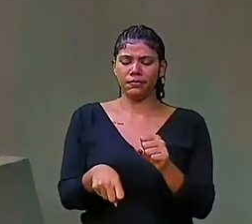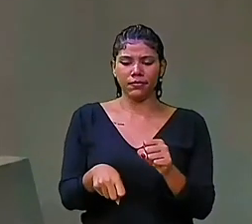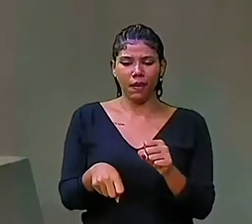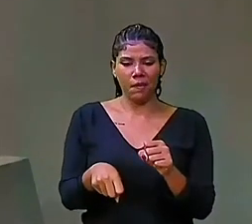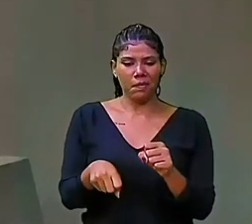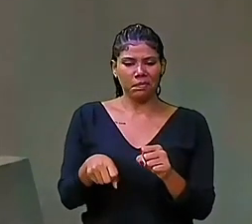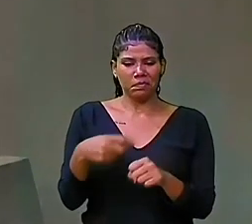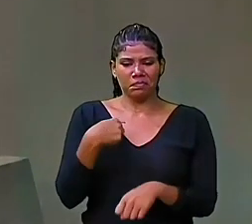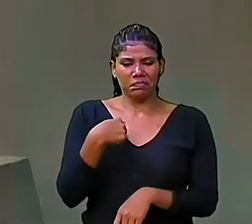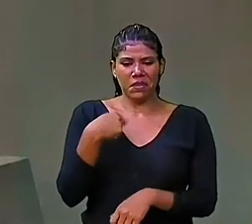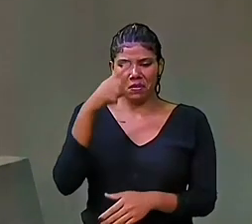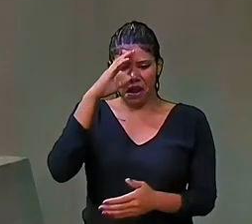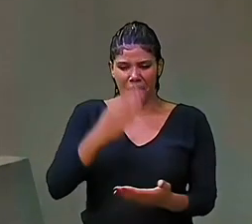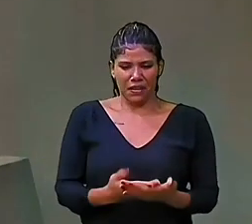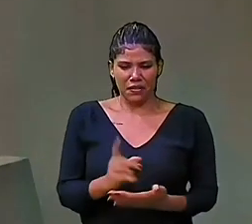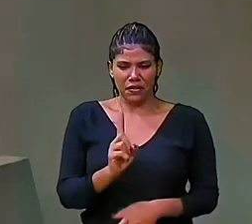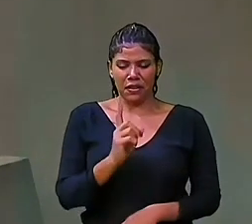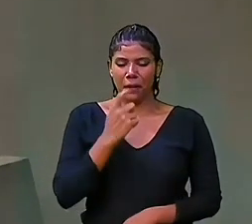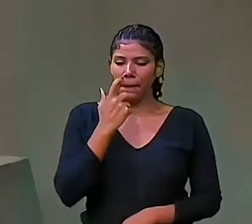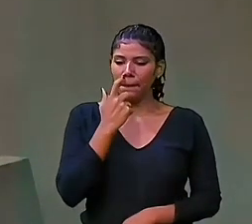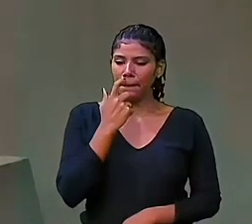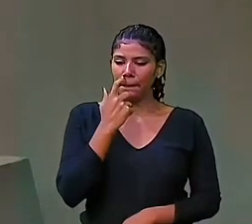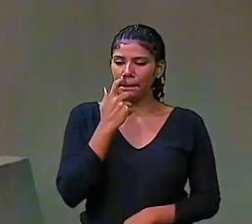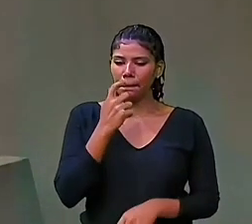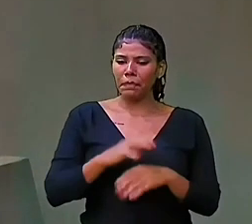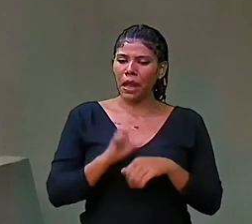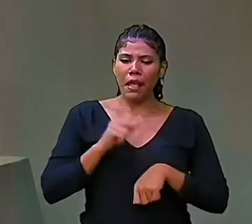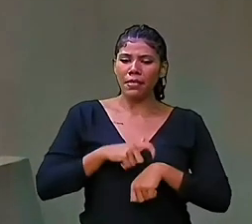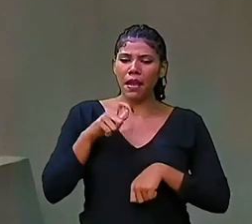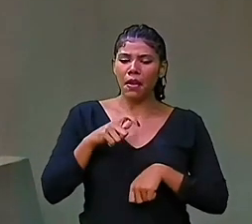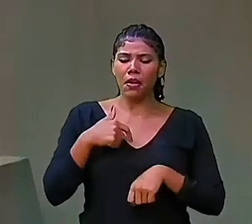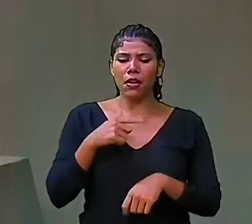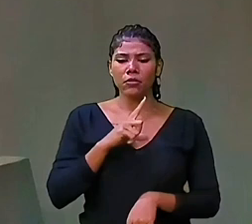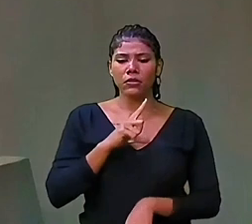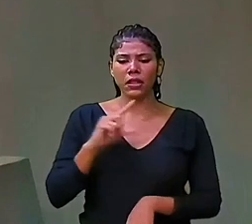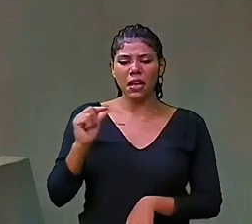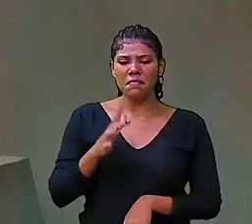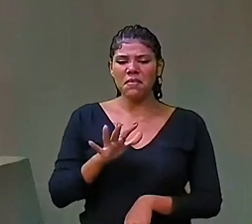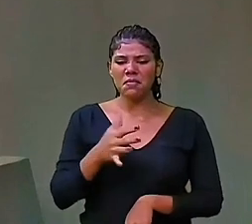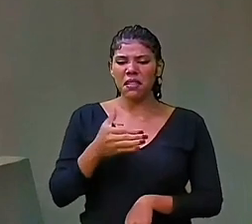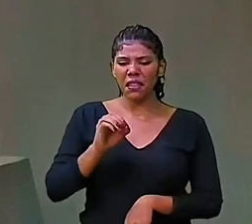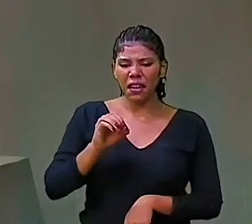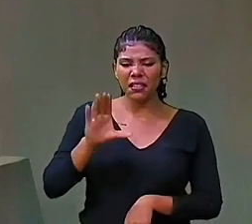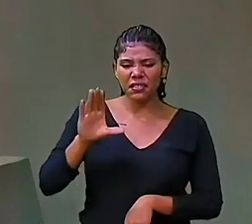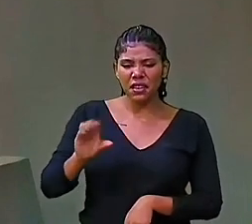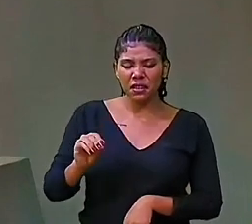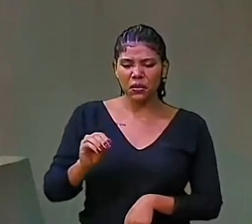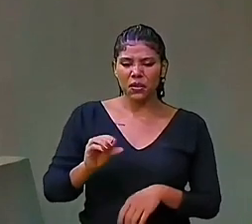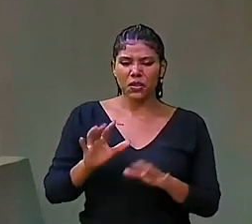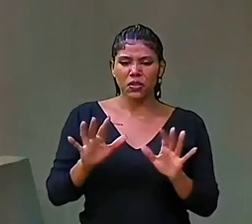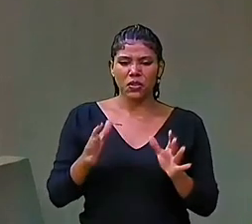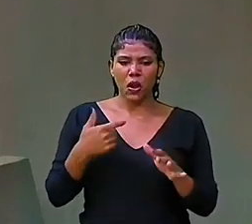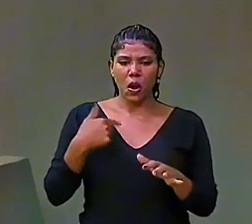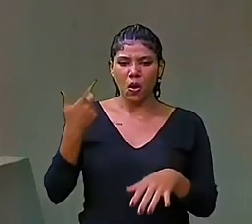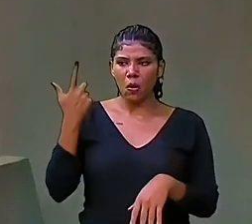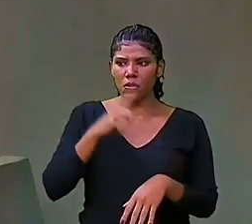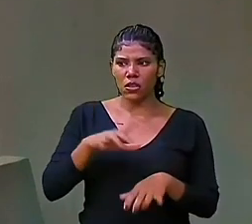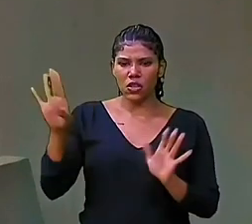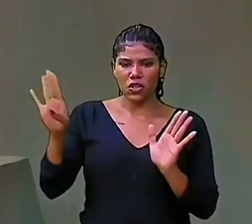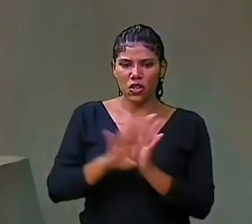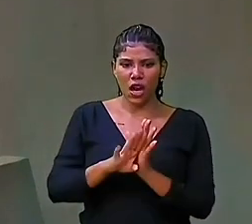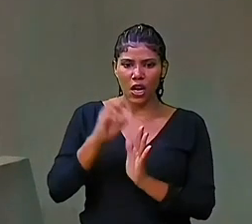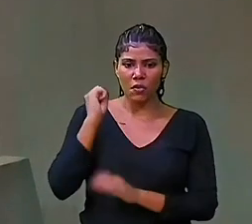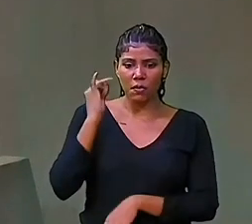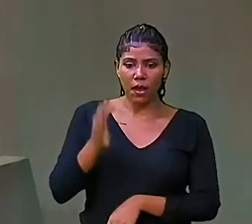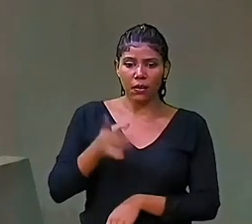crime tão bárbaro. De imediato, eu saí, eram as 10 da noite, eu acho que eu consegui chegar na madrugada ainda